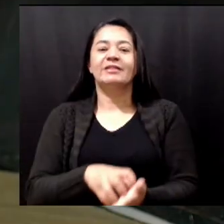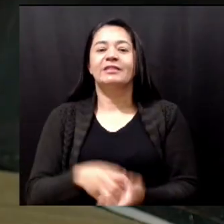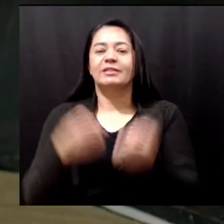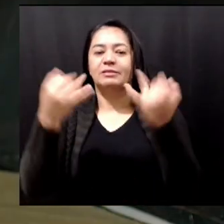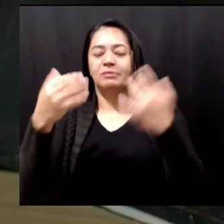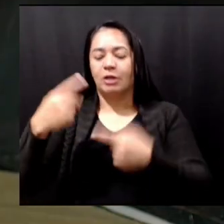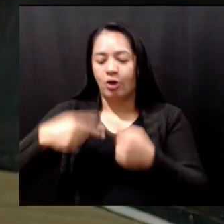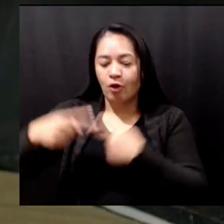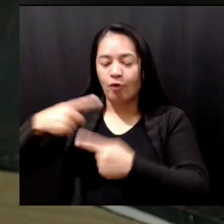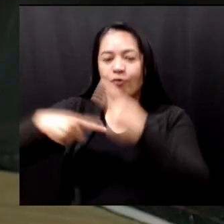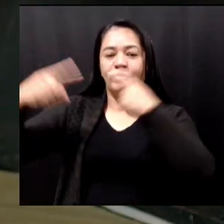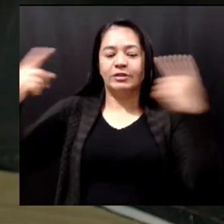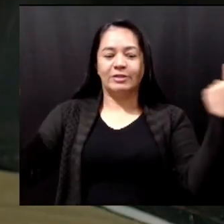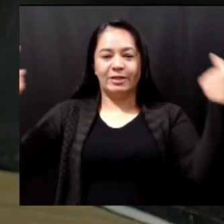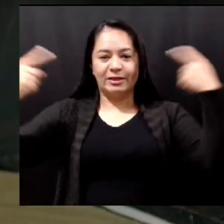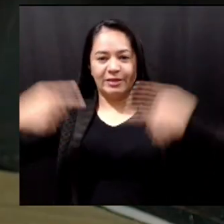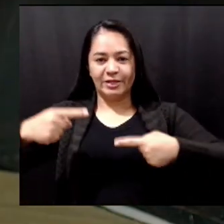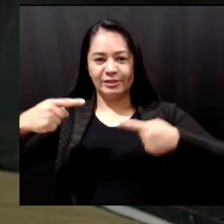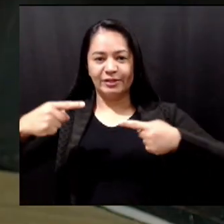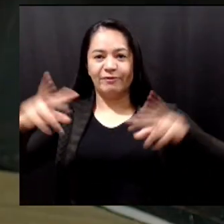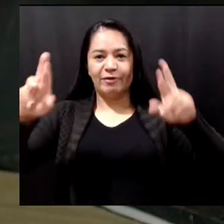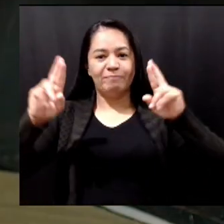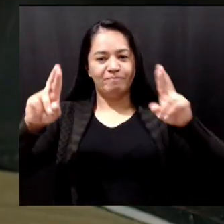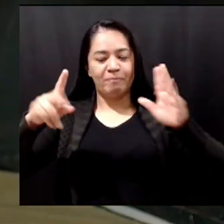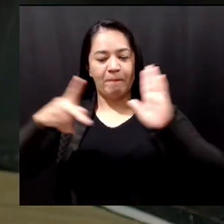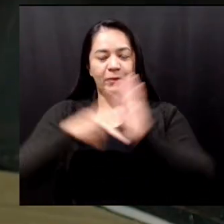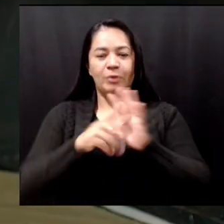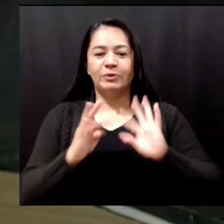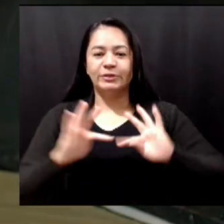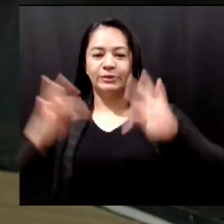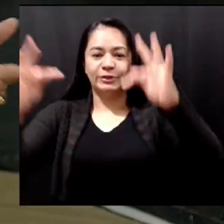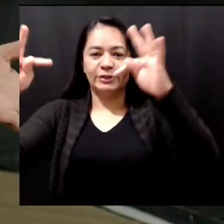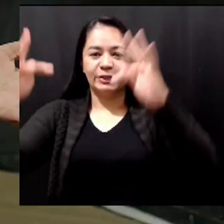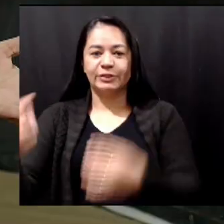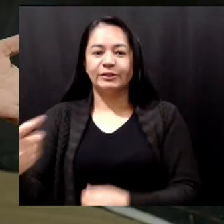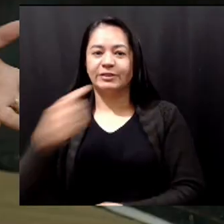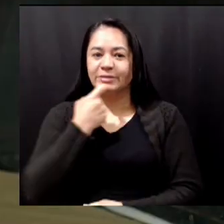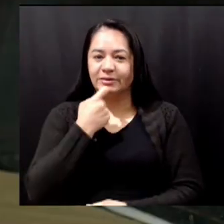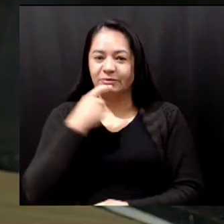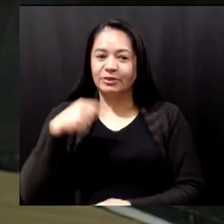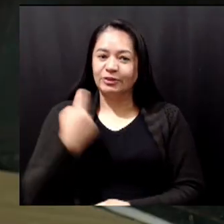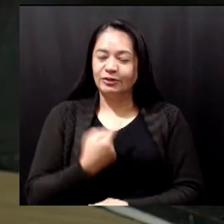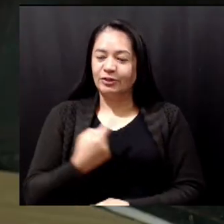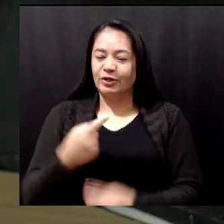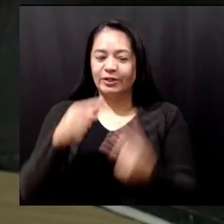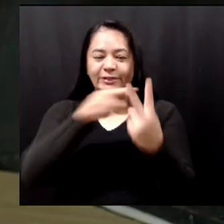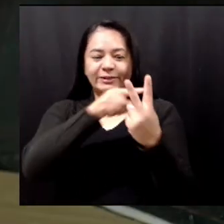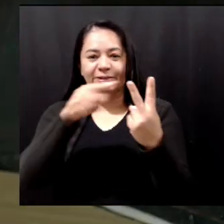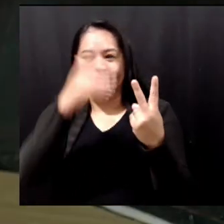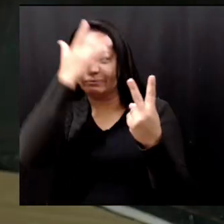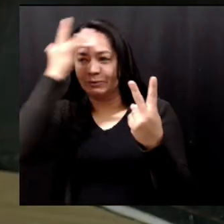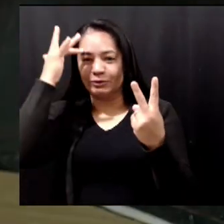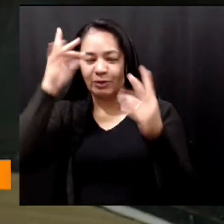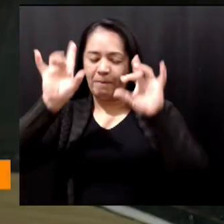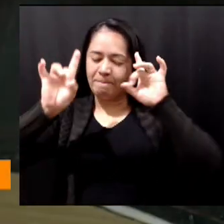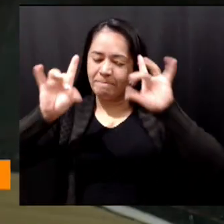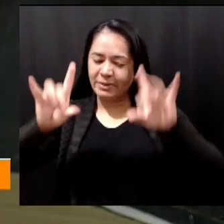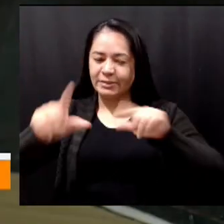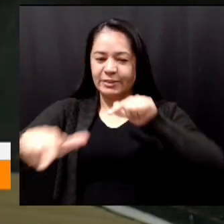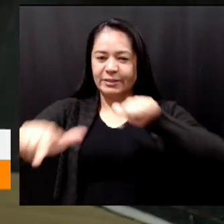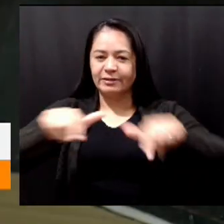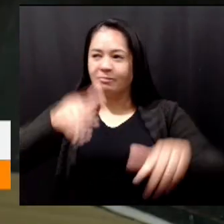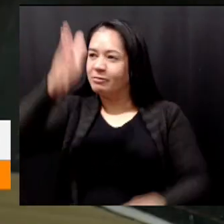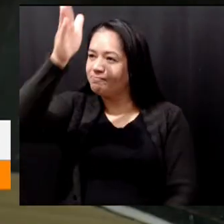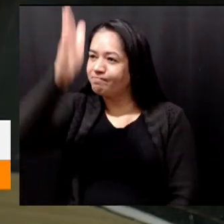desafios e perspectivas da tecnologia em Campinas e para isso nós recebemos dois especialistas que atuam diretamente no ecossistema